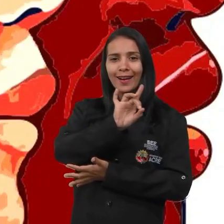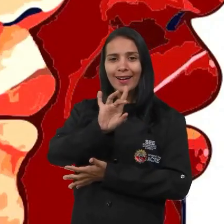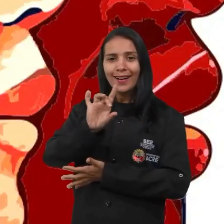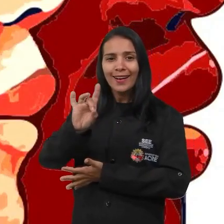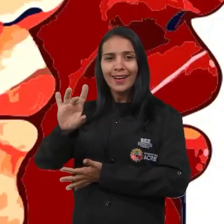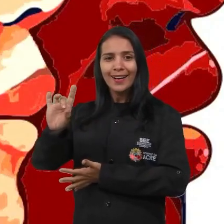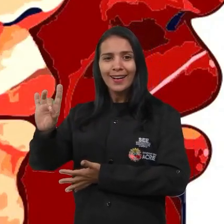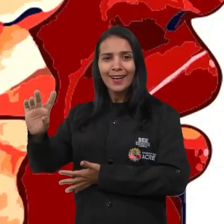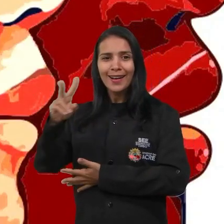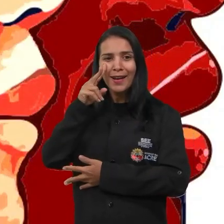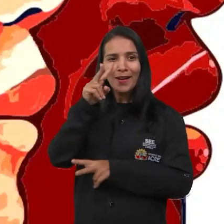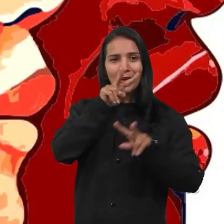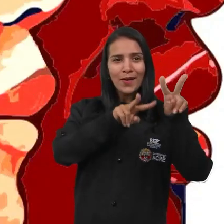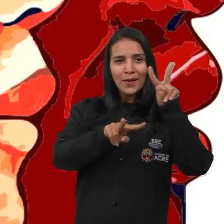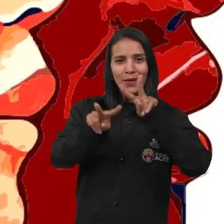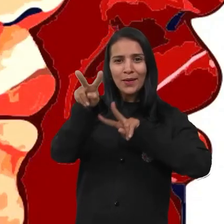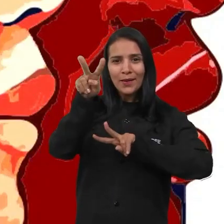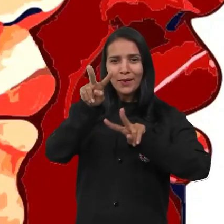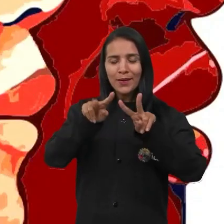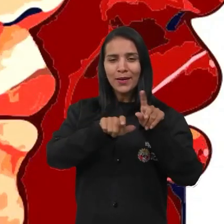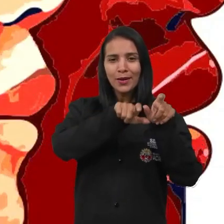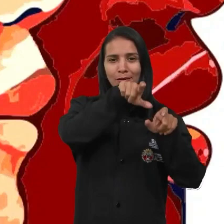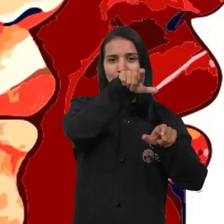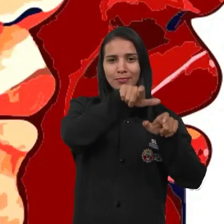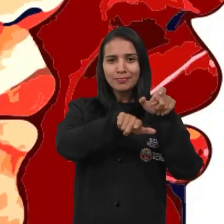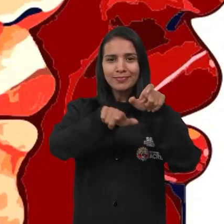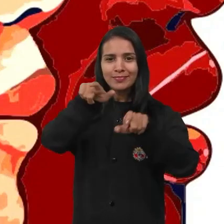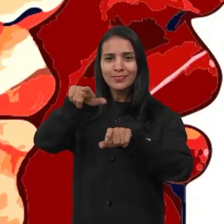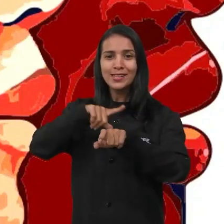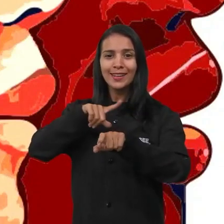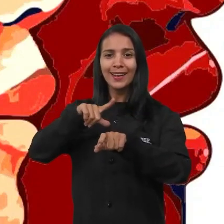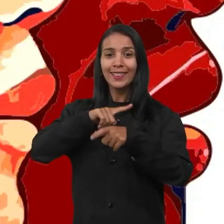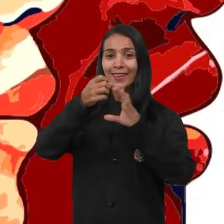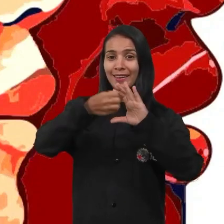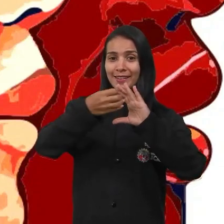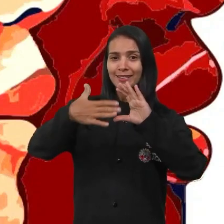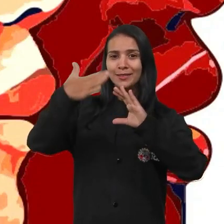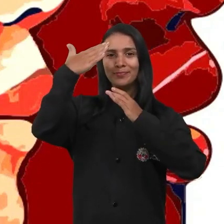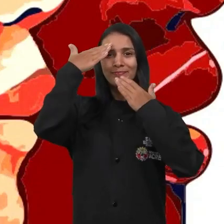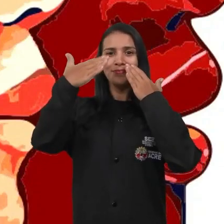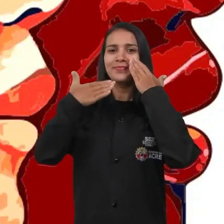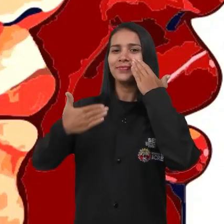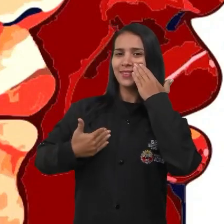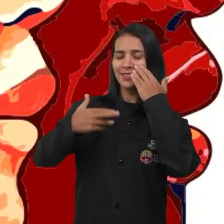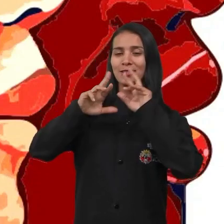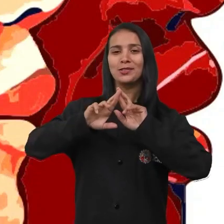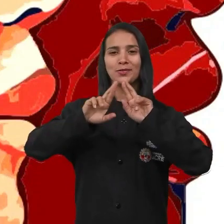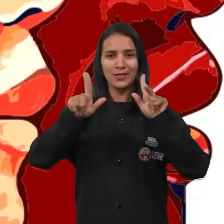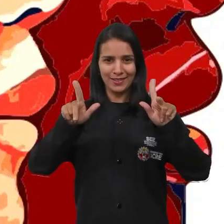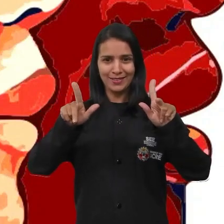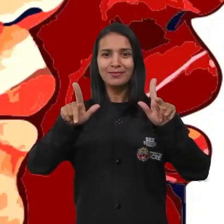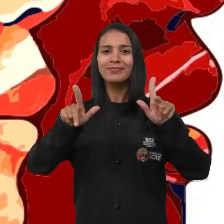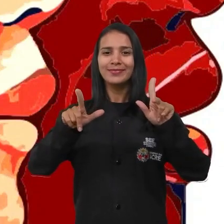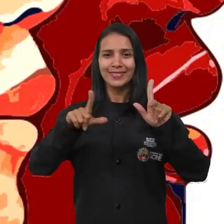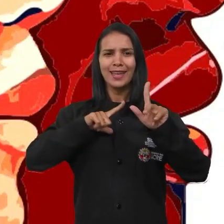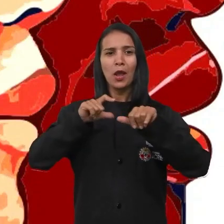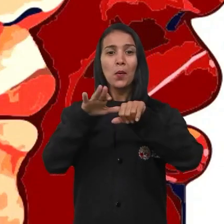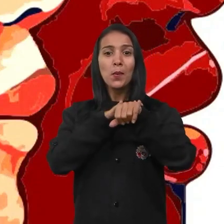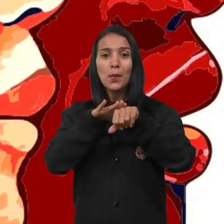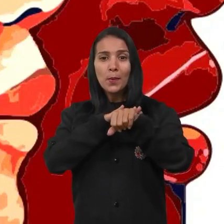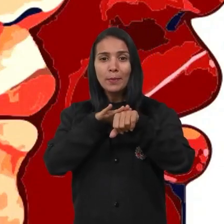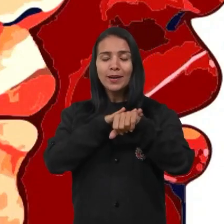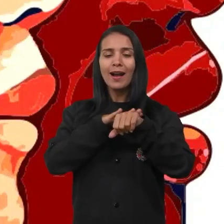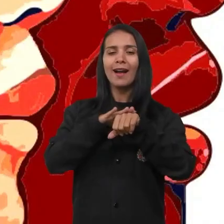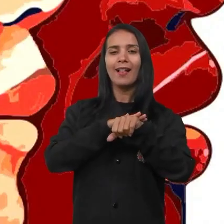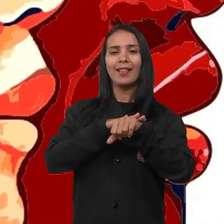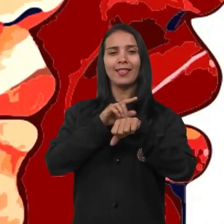pessoas, visualizando, a gente percebe traços diferentes, características diferentes, tonalidades de